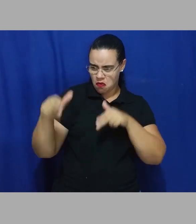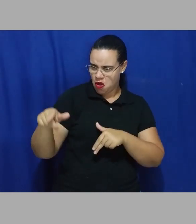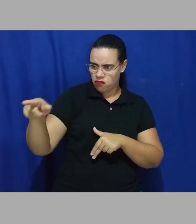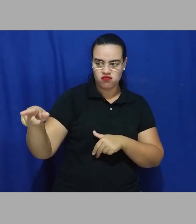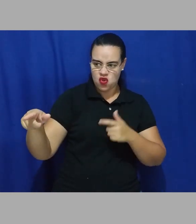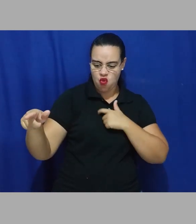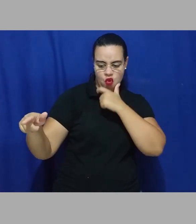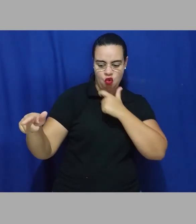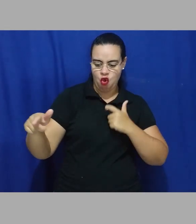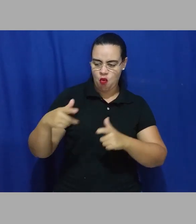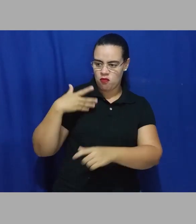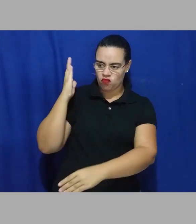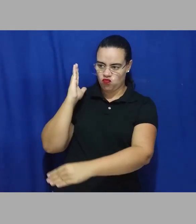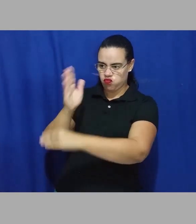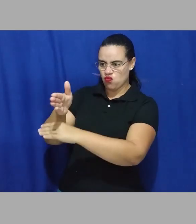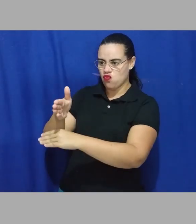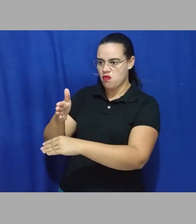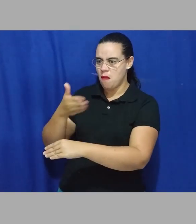você jamais seria.